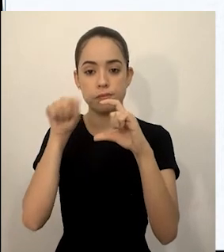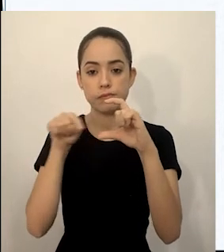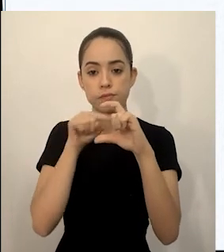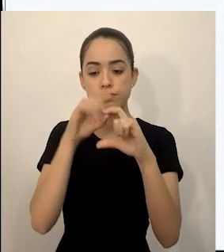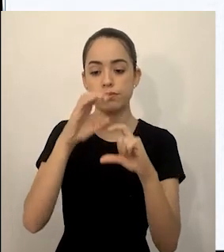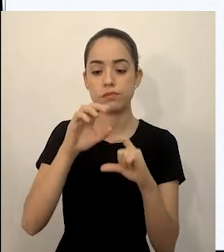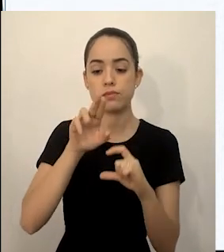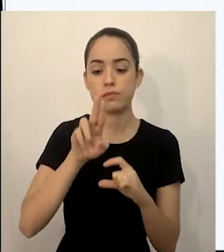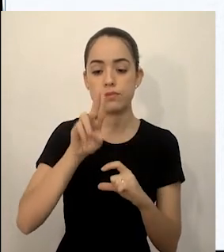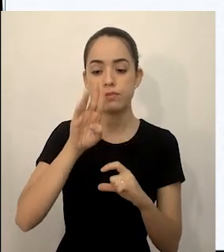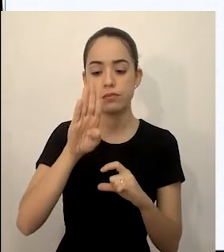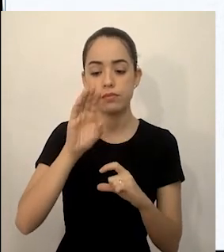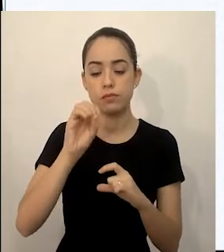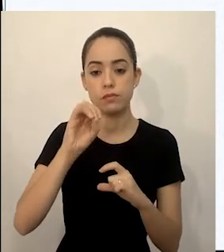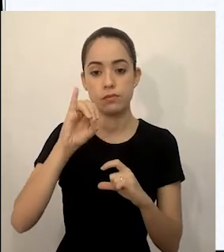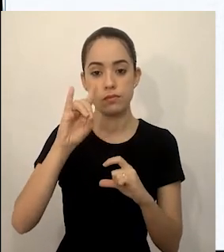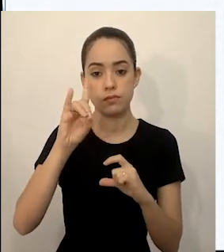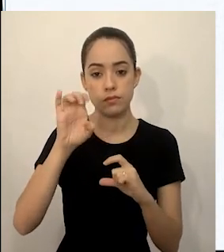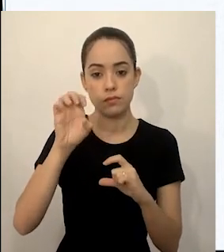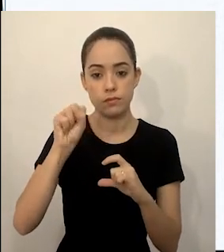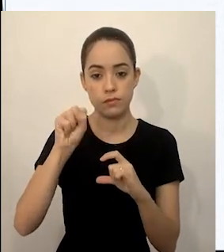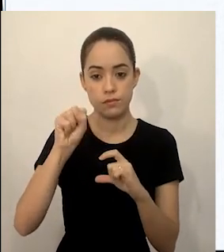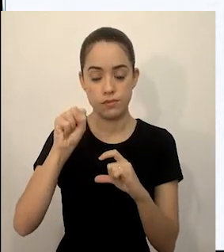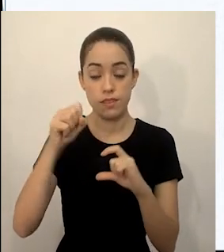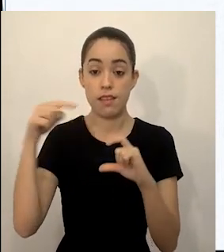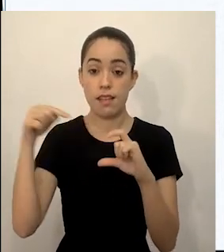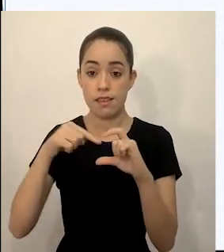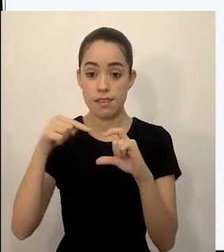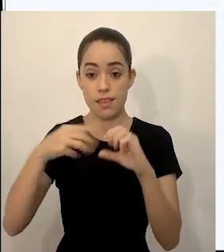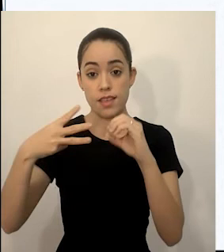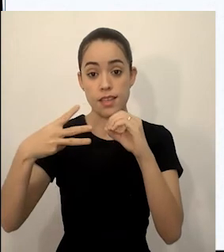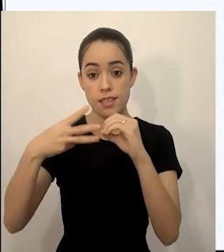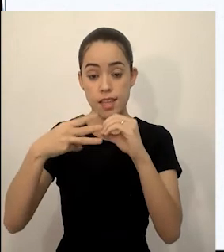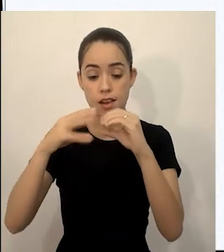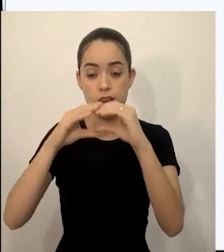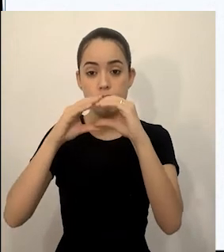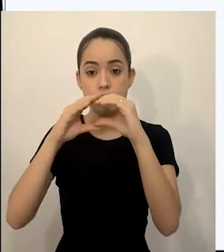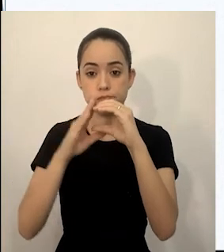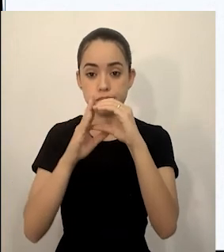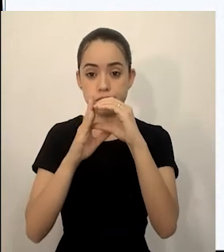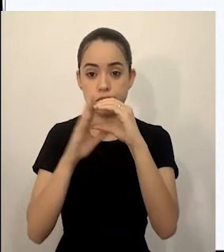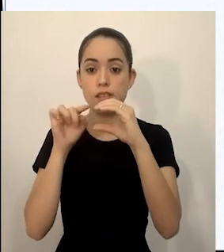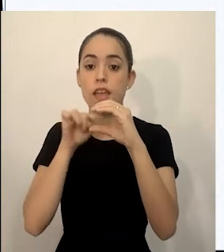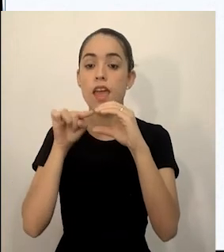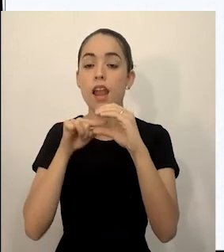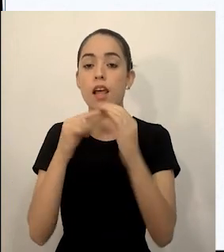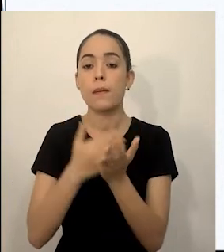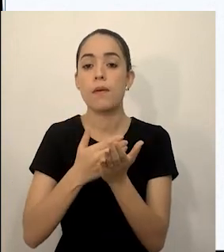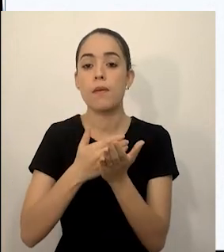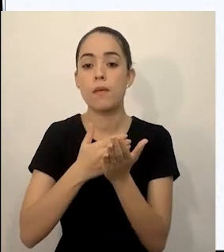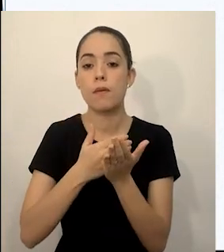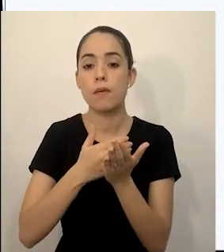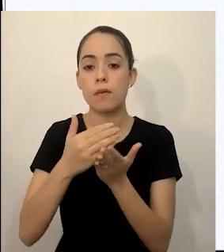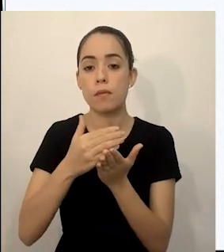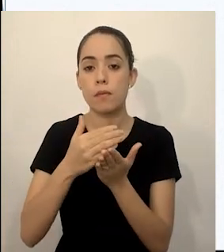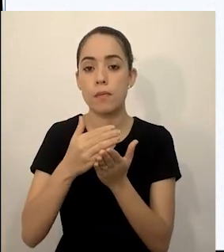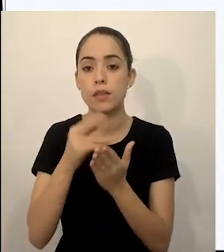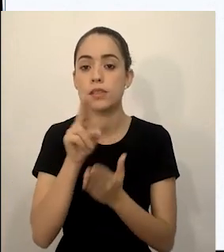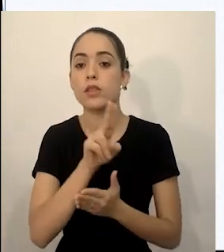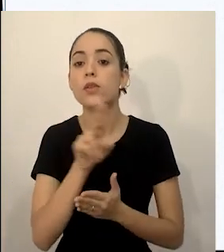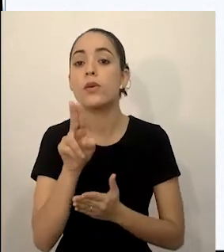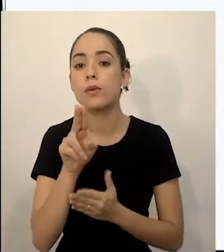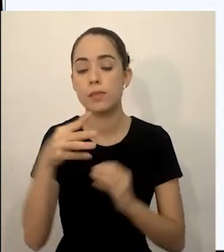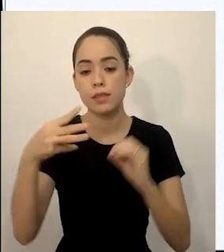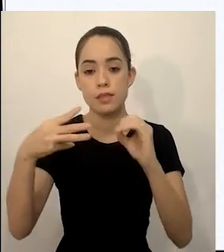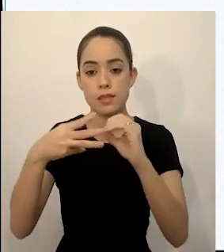Nesta fase, essas células foliculares cuboides passam a ser denominadas